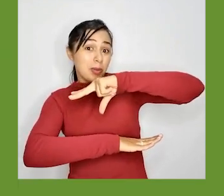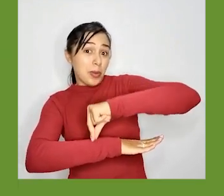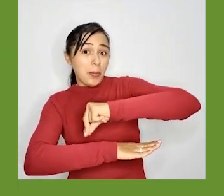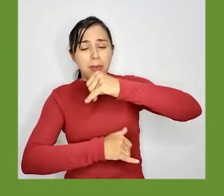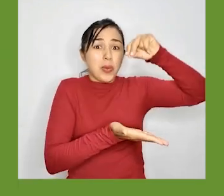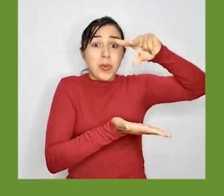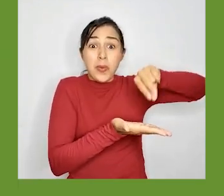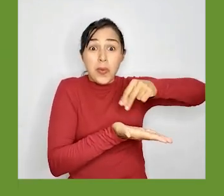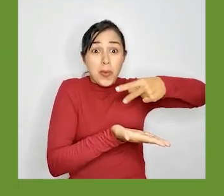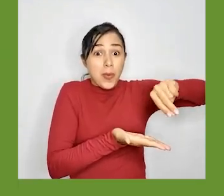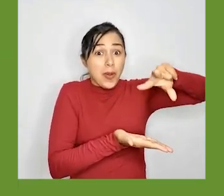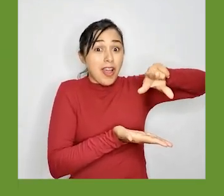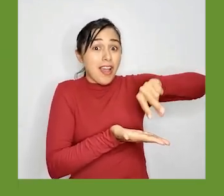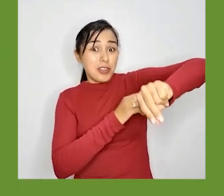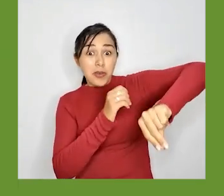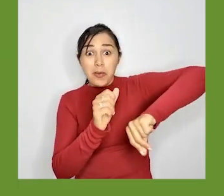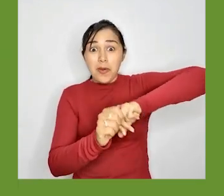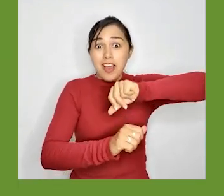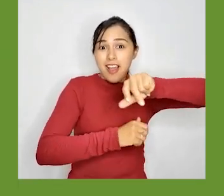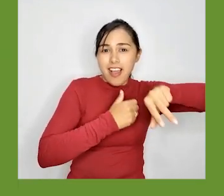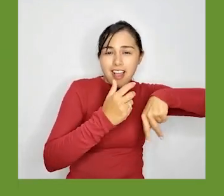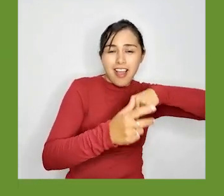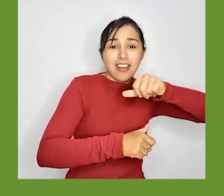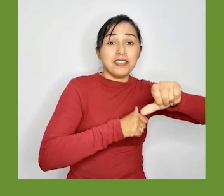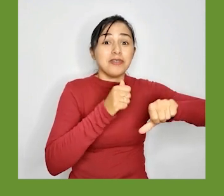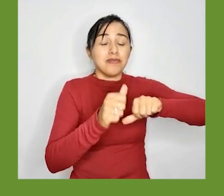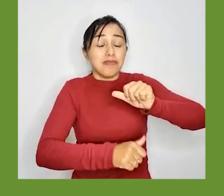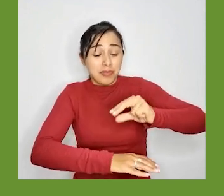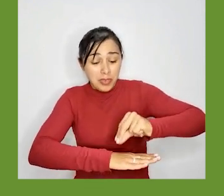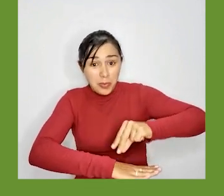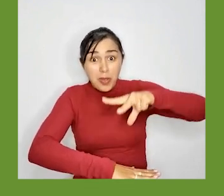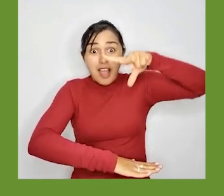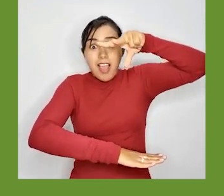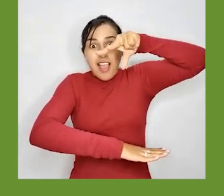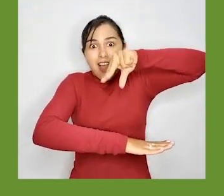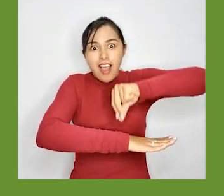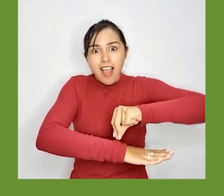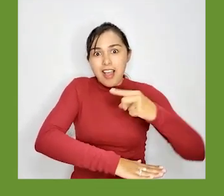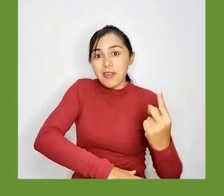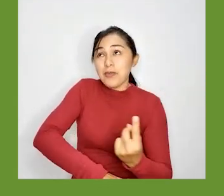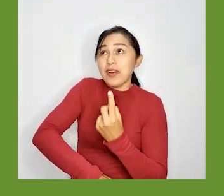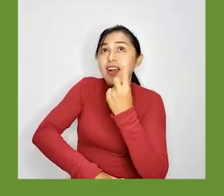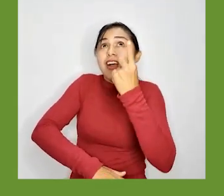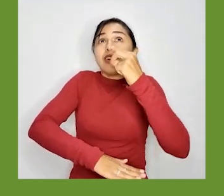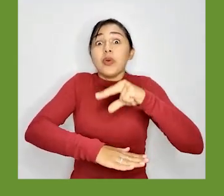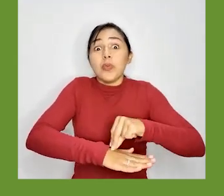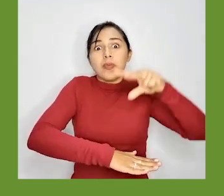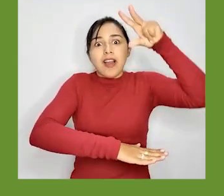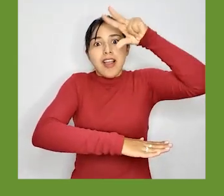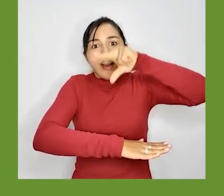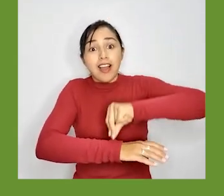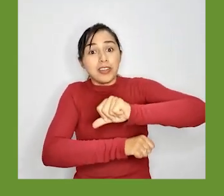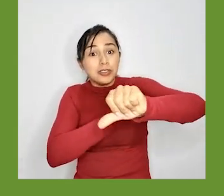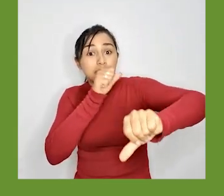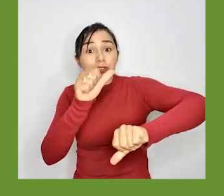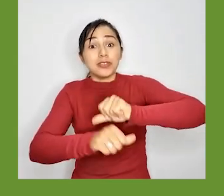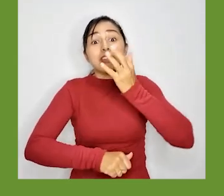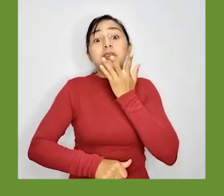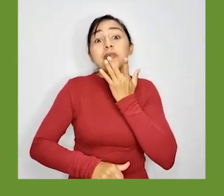Dança, requebra, gira e balança. Pula bem alto e volta